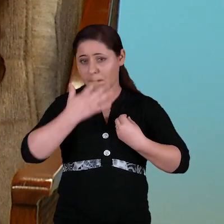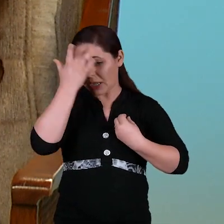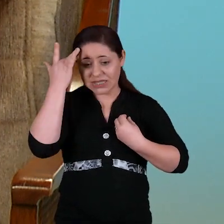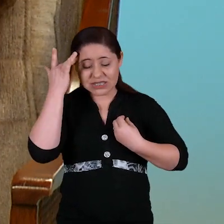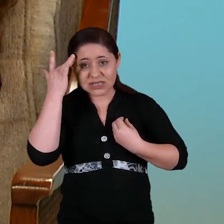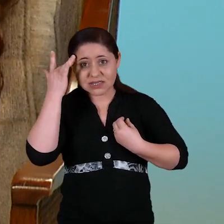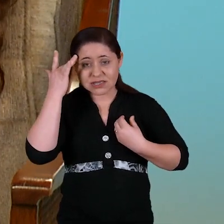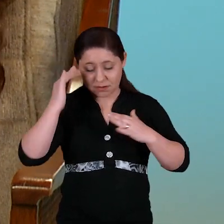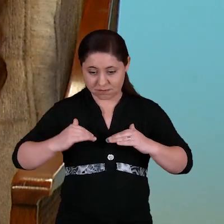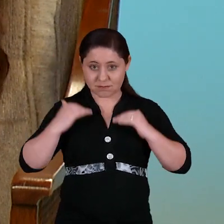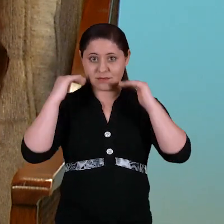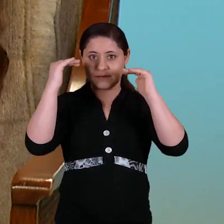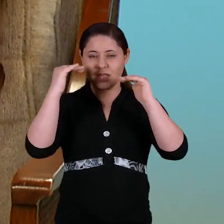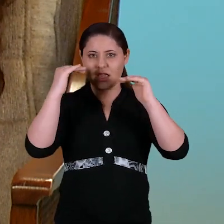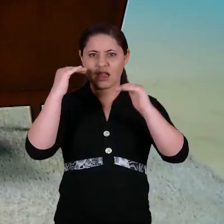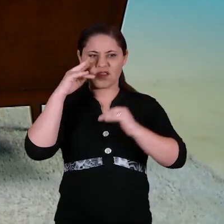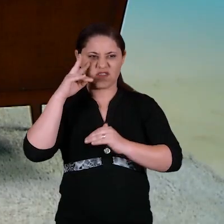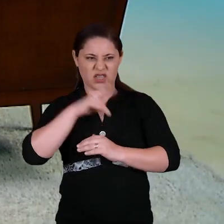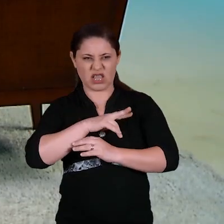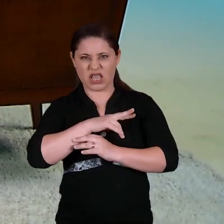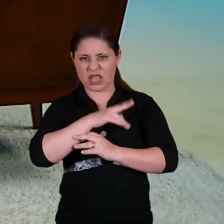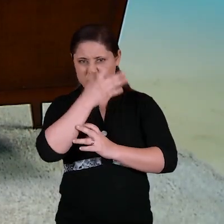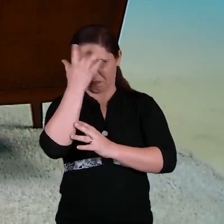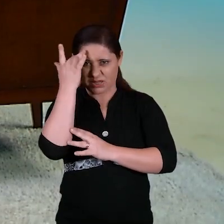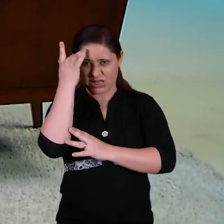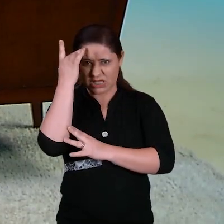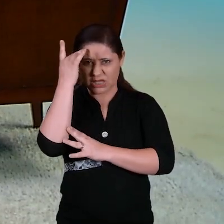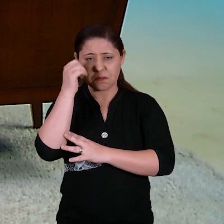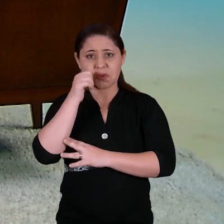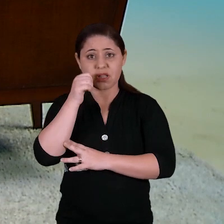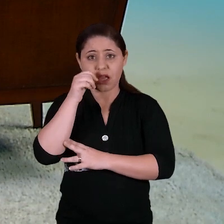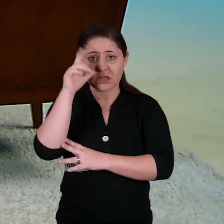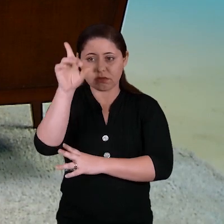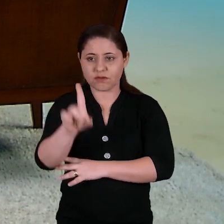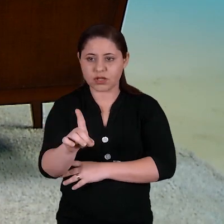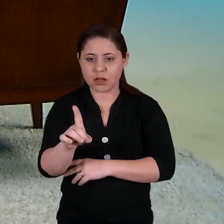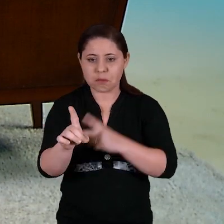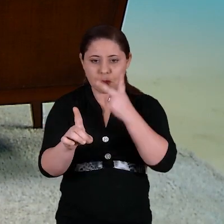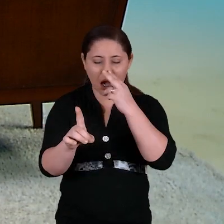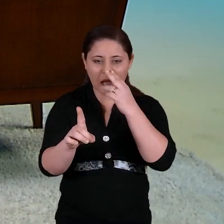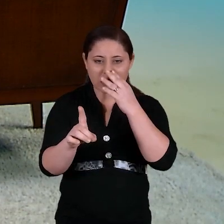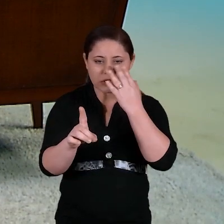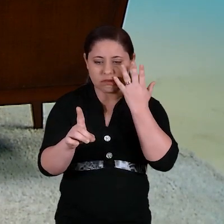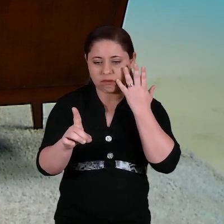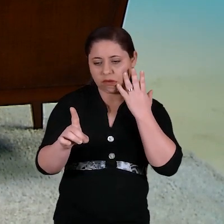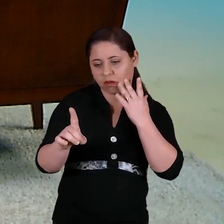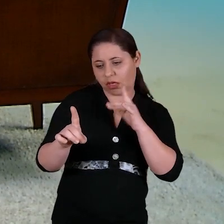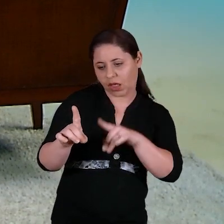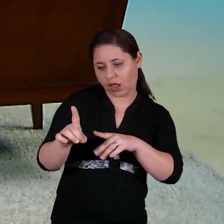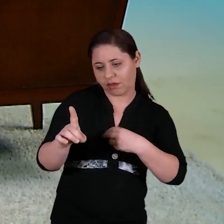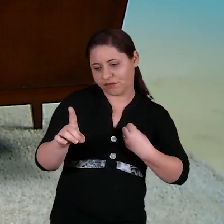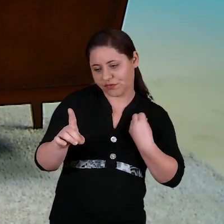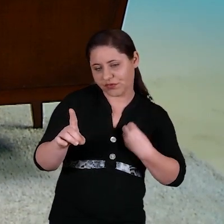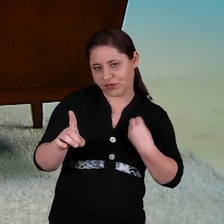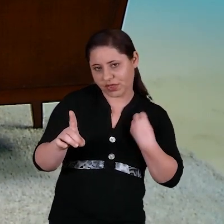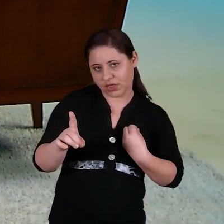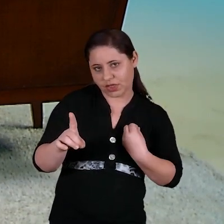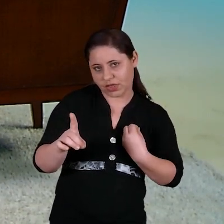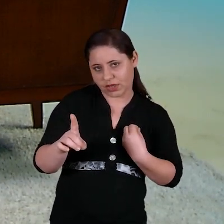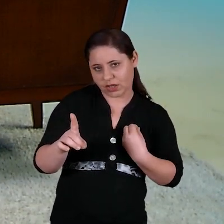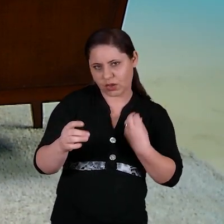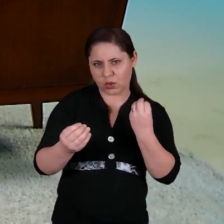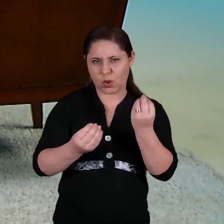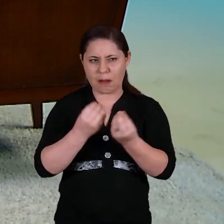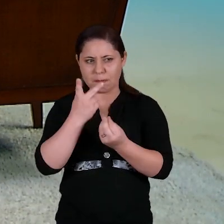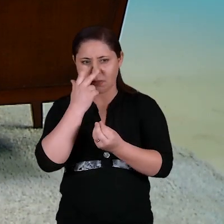poxa, ela é vista praticamente como uma criança a vida inteira, não se trabalha essa questão da sexualidade. Como se fosse de porcelana, como se fosse